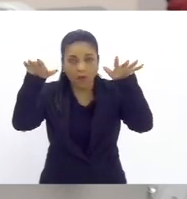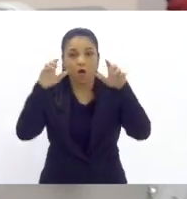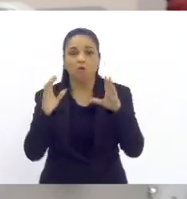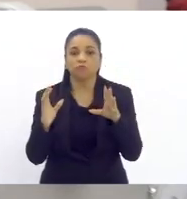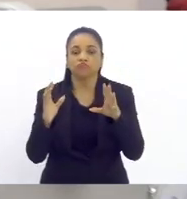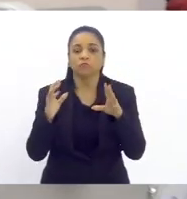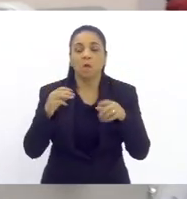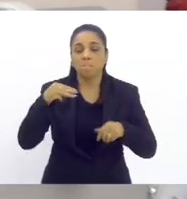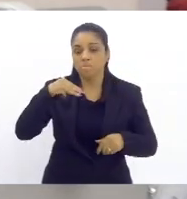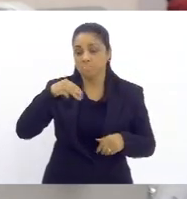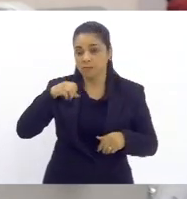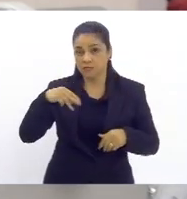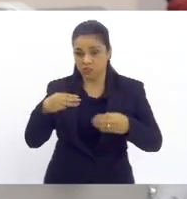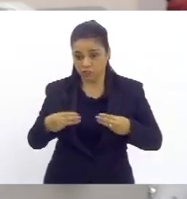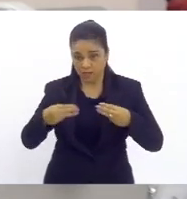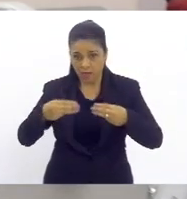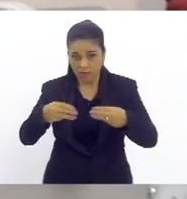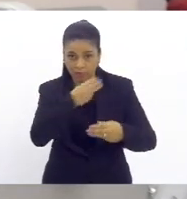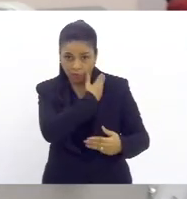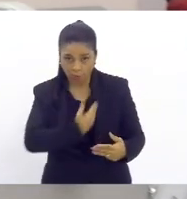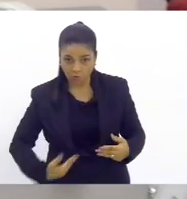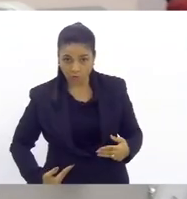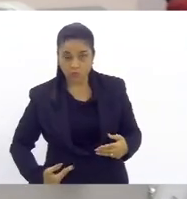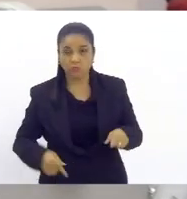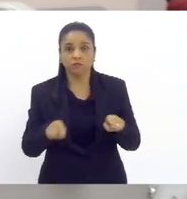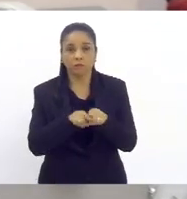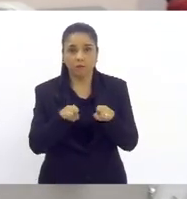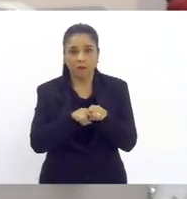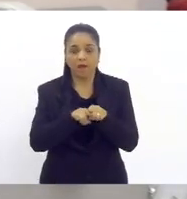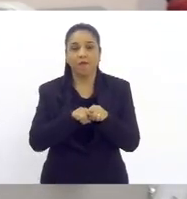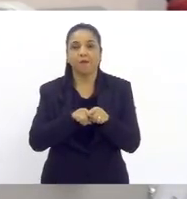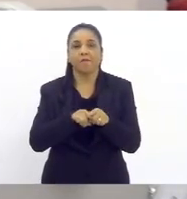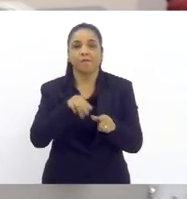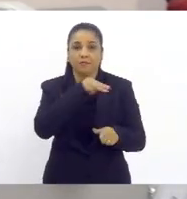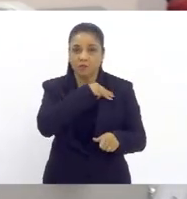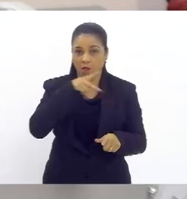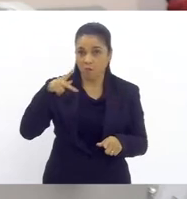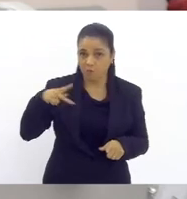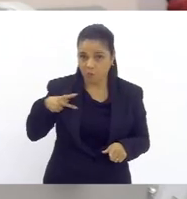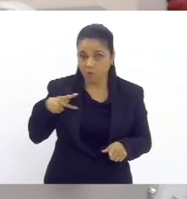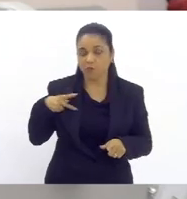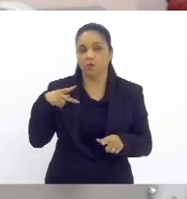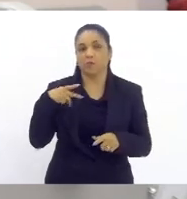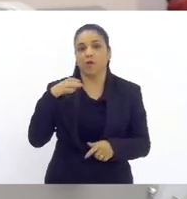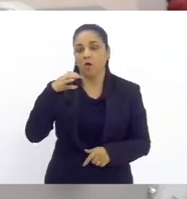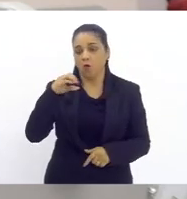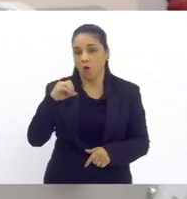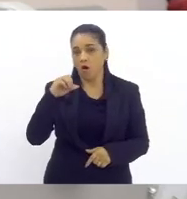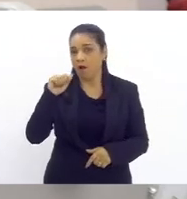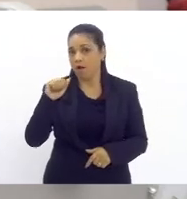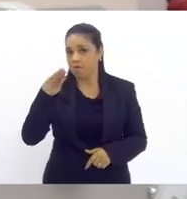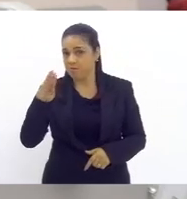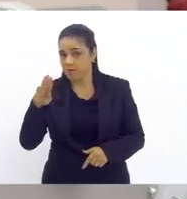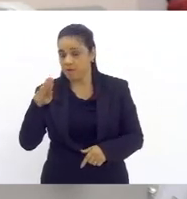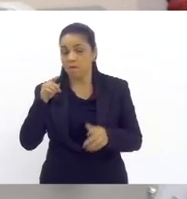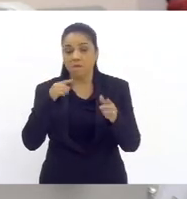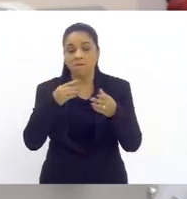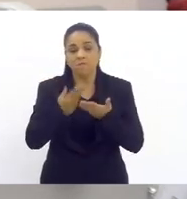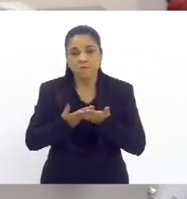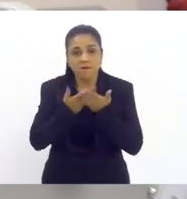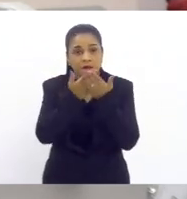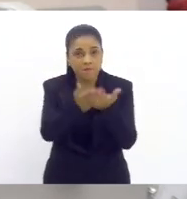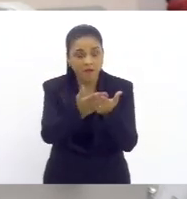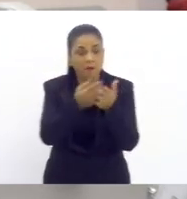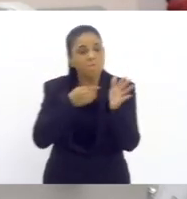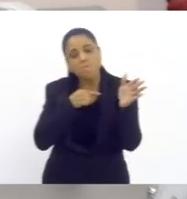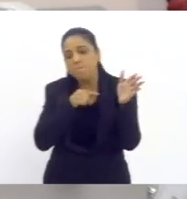Defensoria Pública para a Ordem dos Advogados do Brasil perguntando se eles conhecem algum